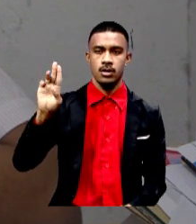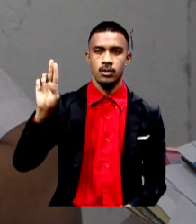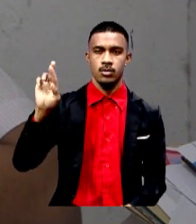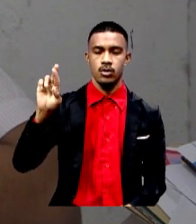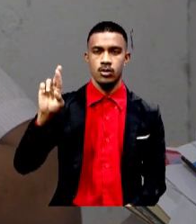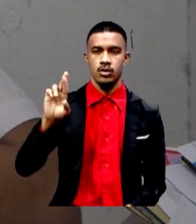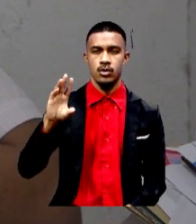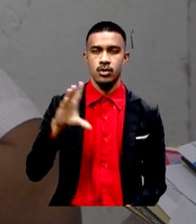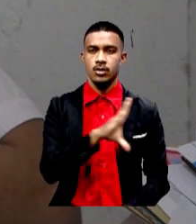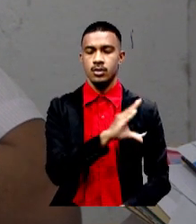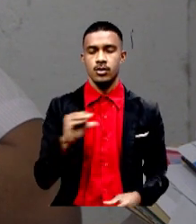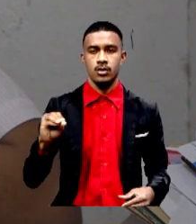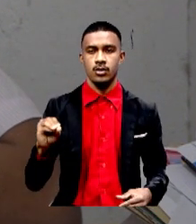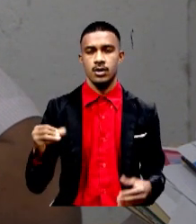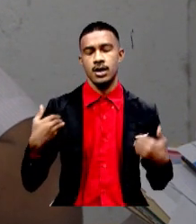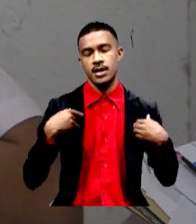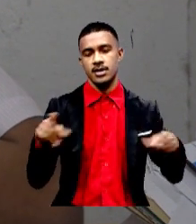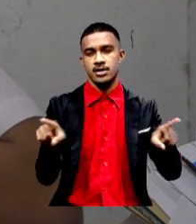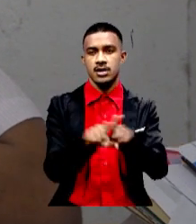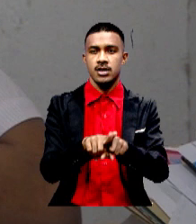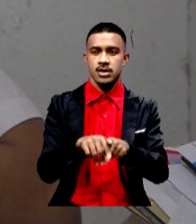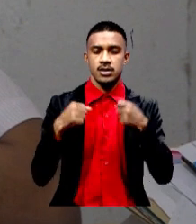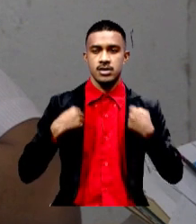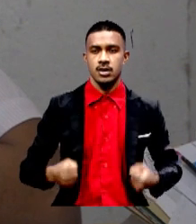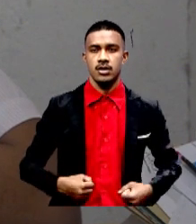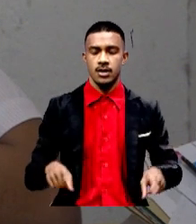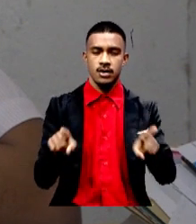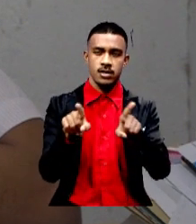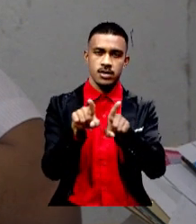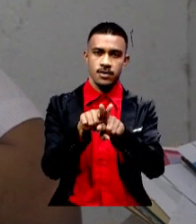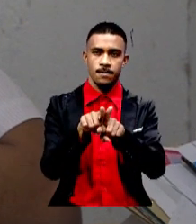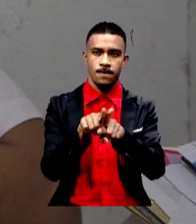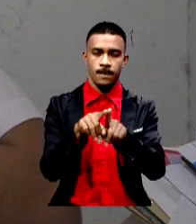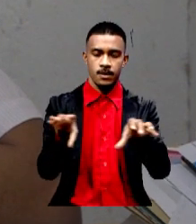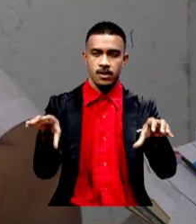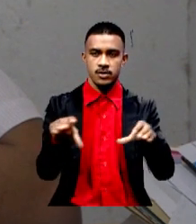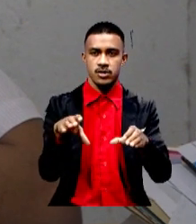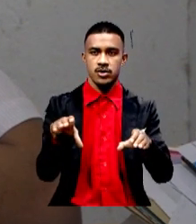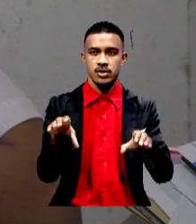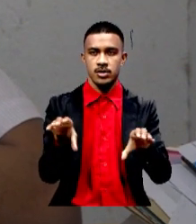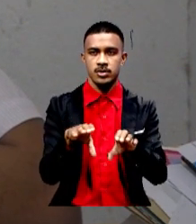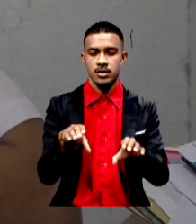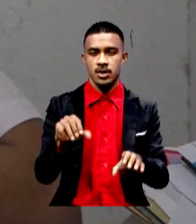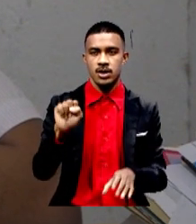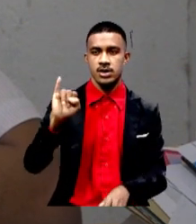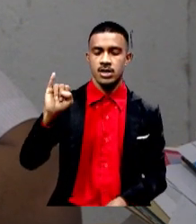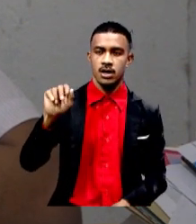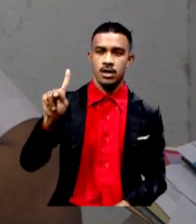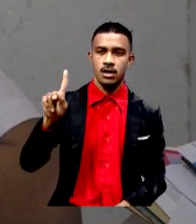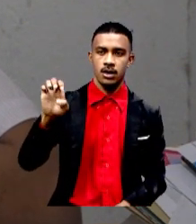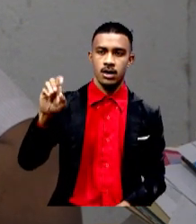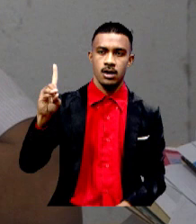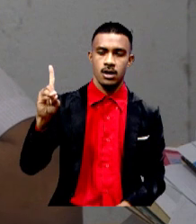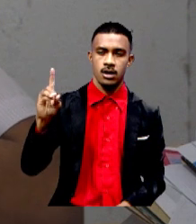Saúde Sira no Iedili, conexão secção unidade de psiquiatria Hospital Nacional